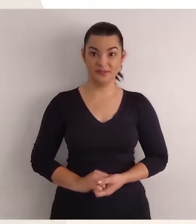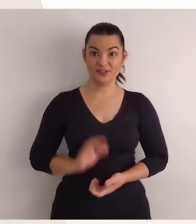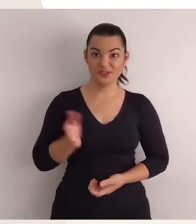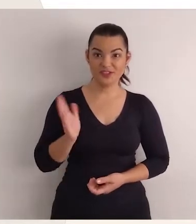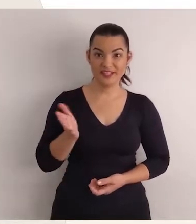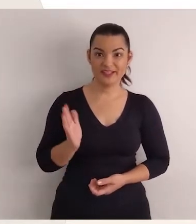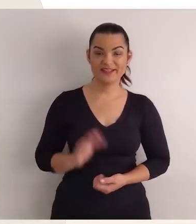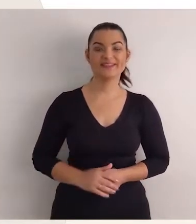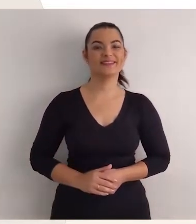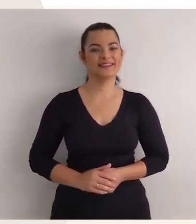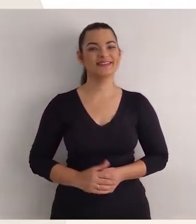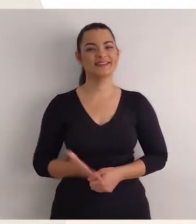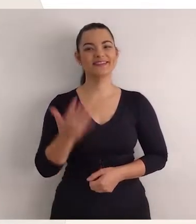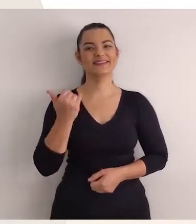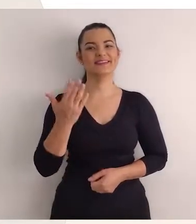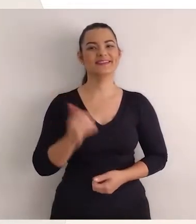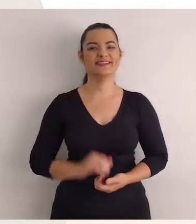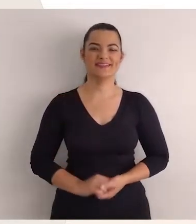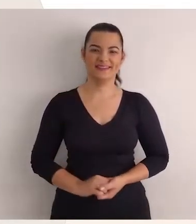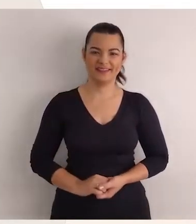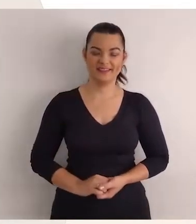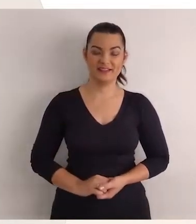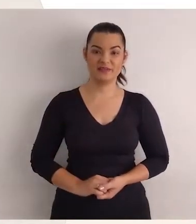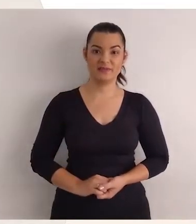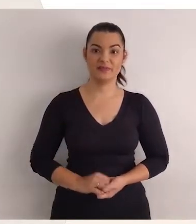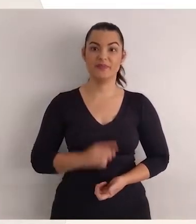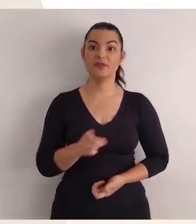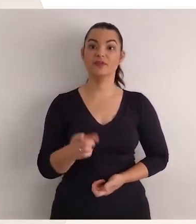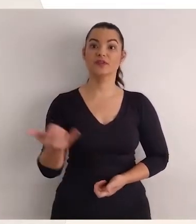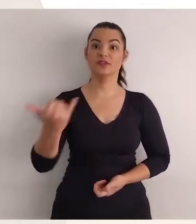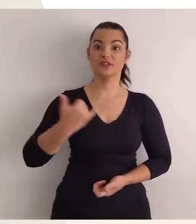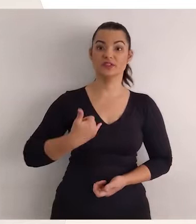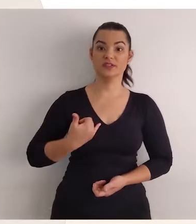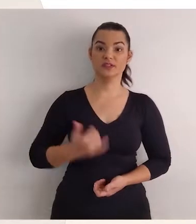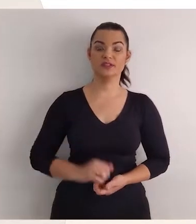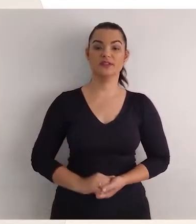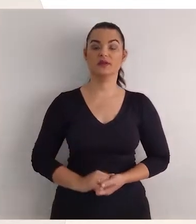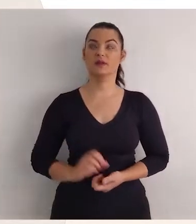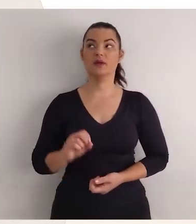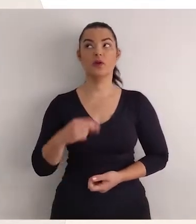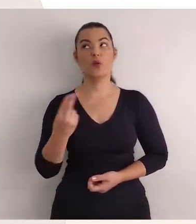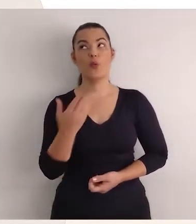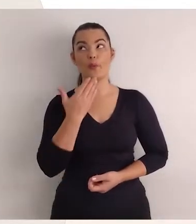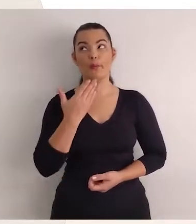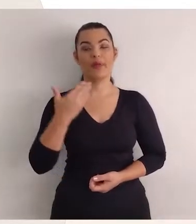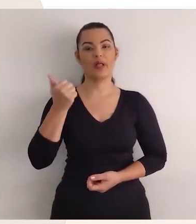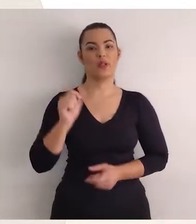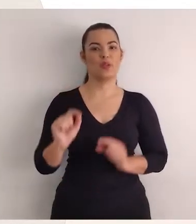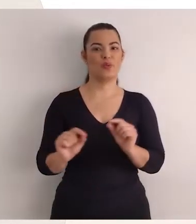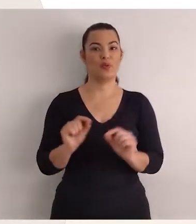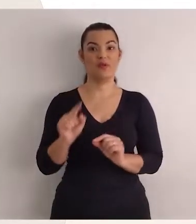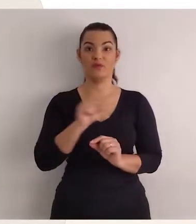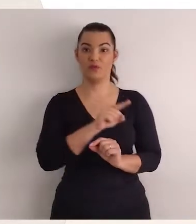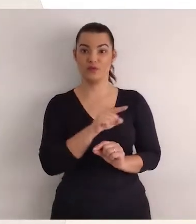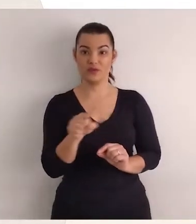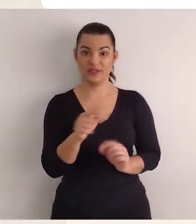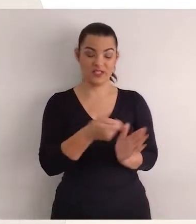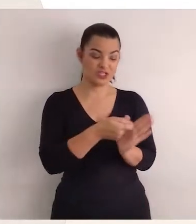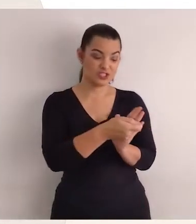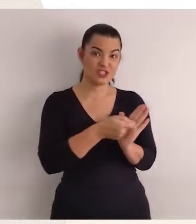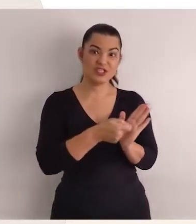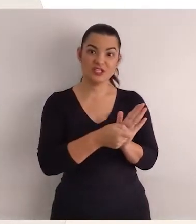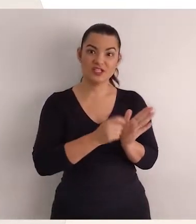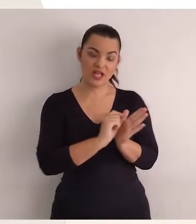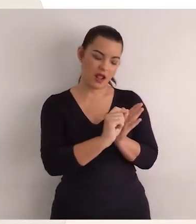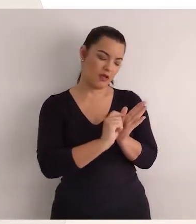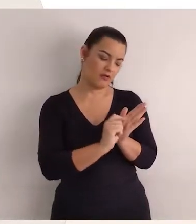Pegou? Então vamos lá. Você vai me dizer, ou melhor, você vai escrever quais são